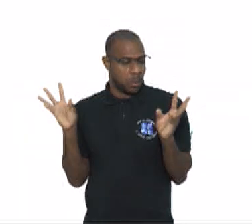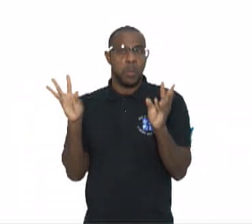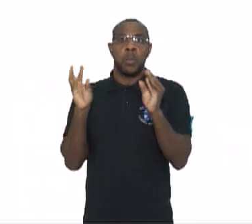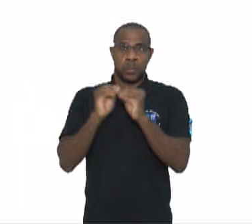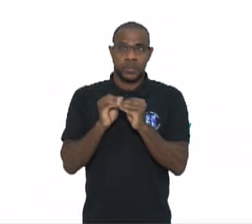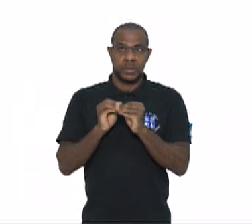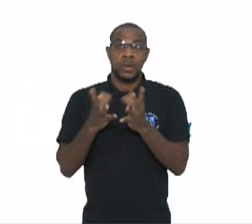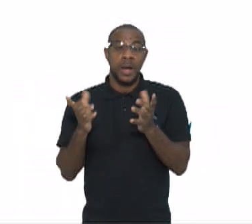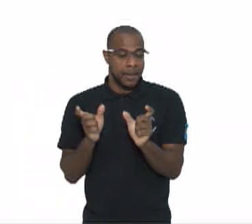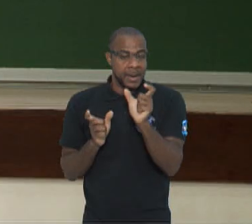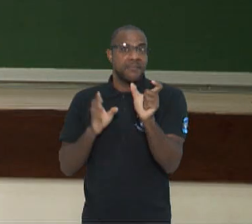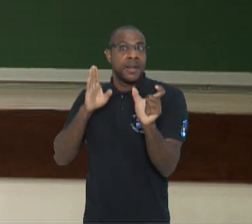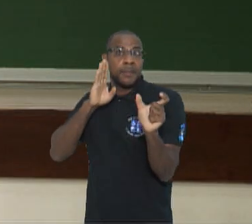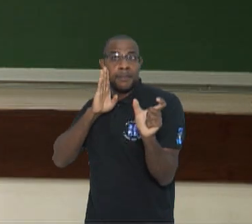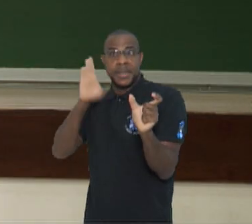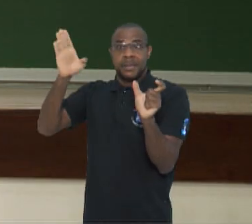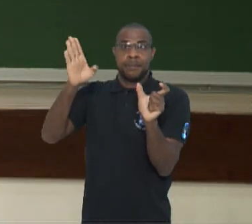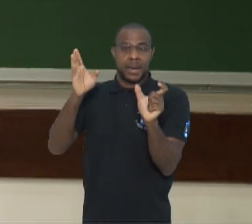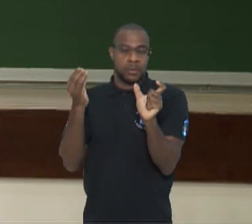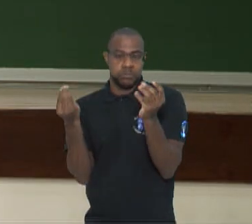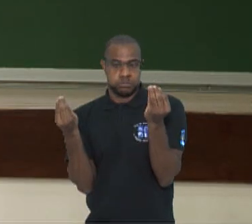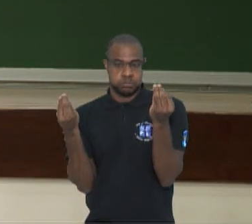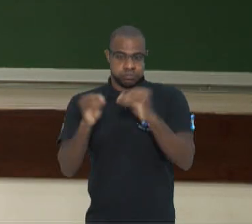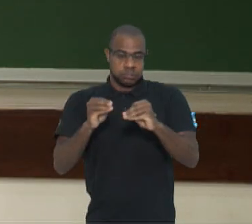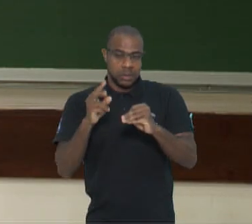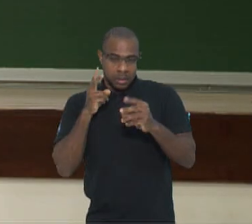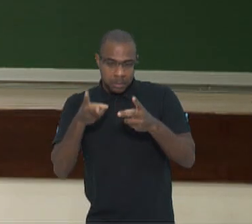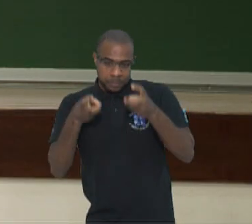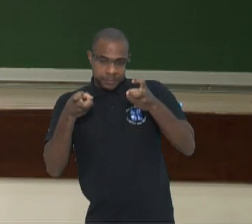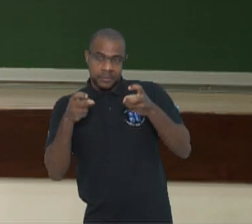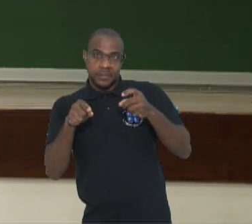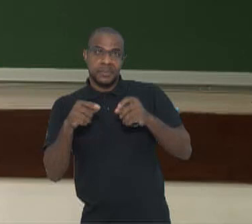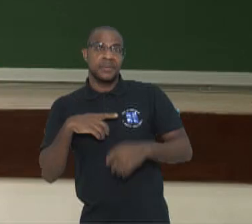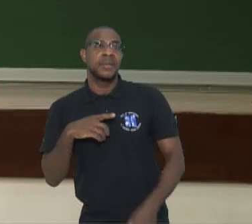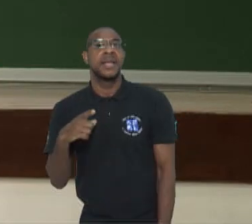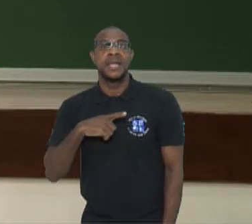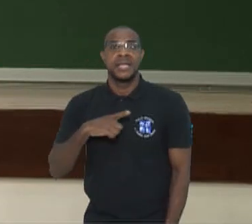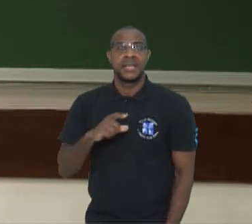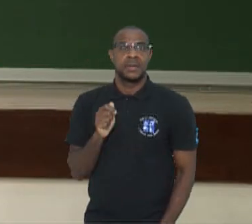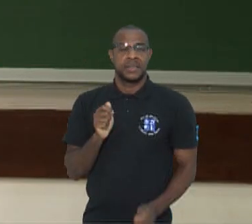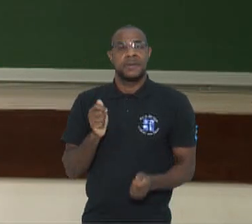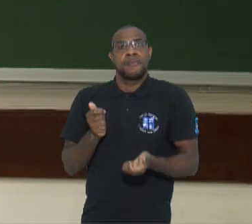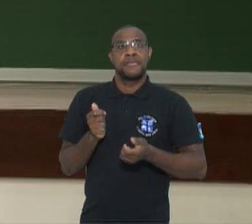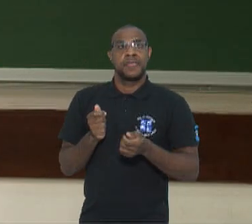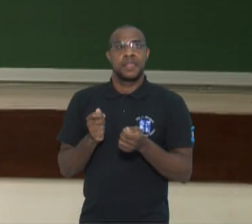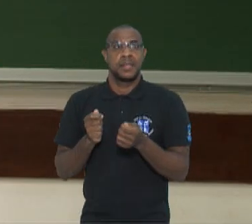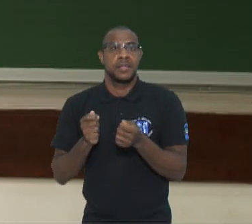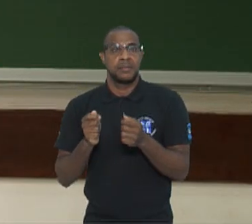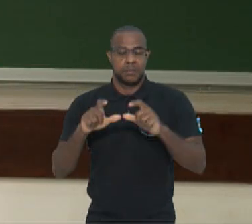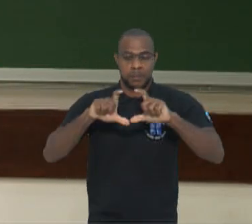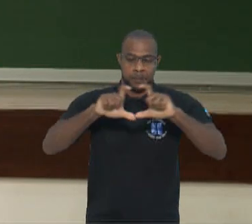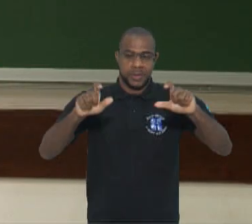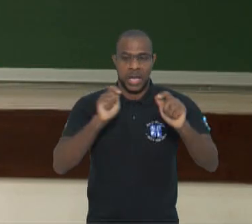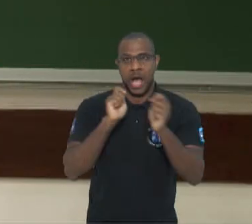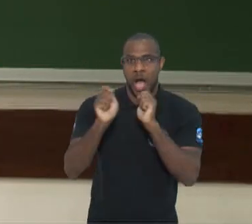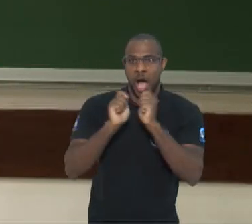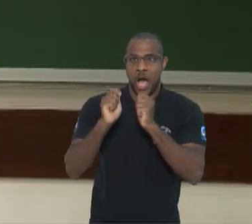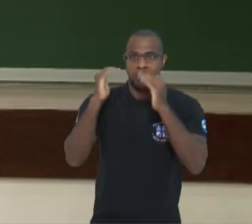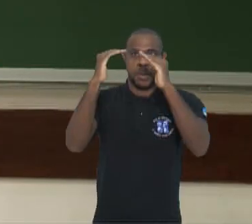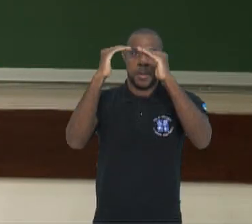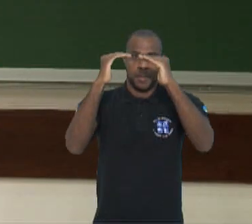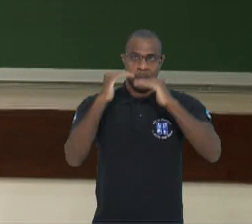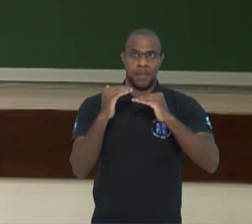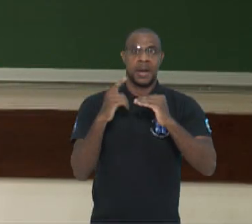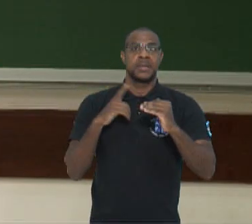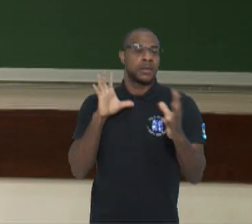serão apontadas. Então, lógico, eu tenho lá na manchete, eu tenho um super, hiper, mega resumo, né?